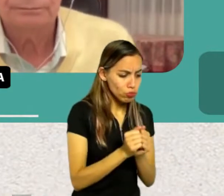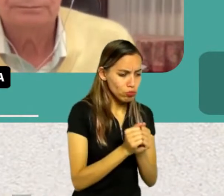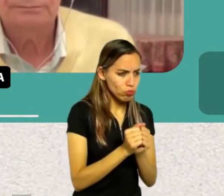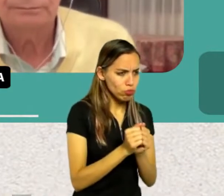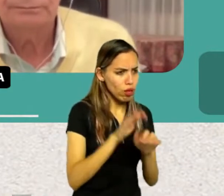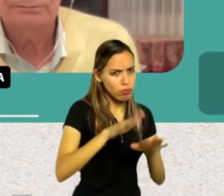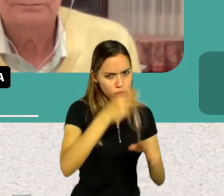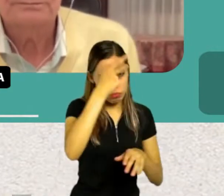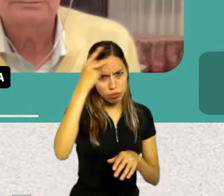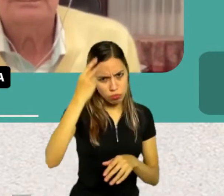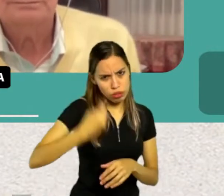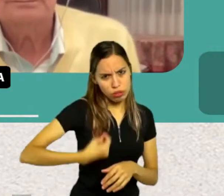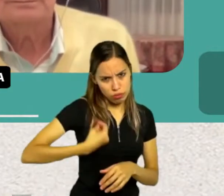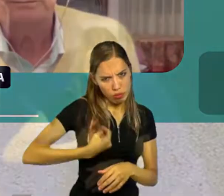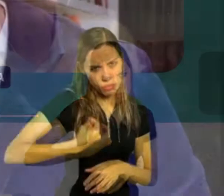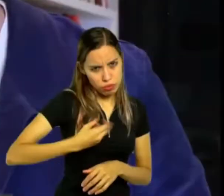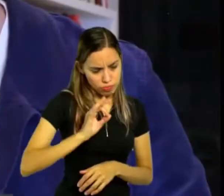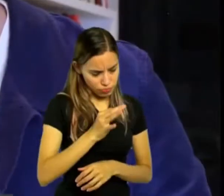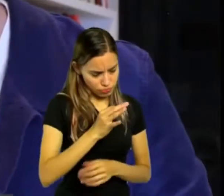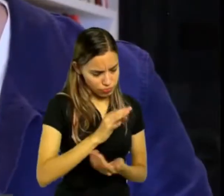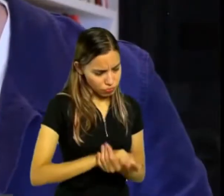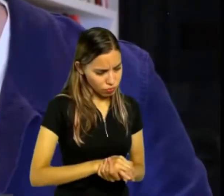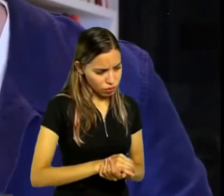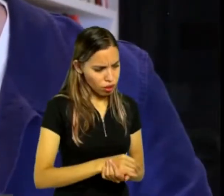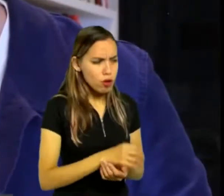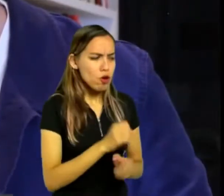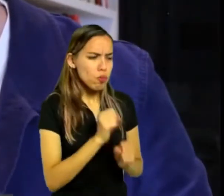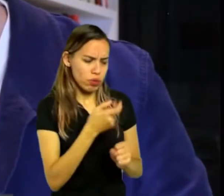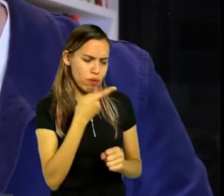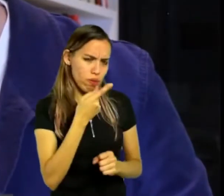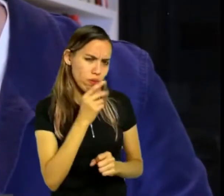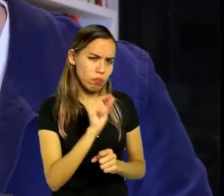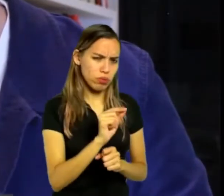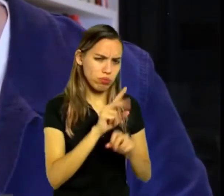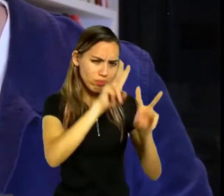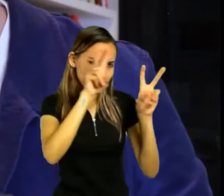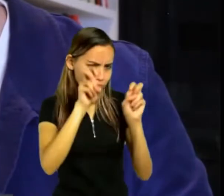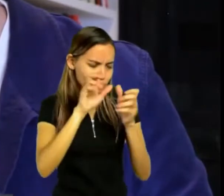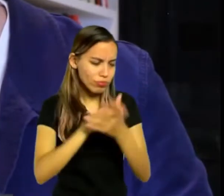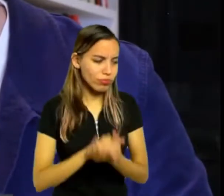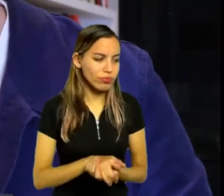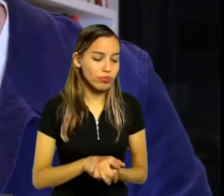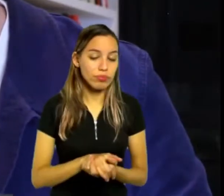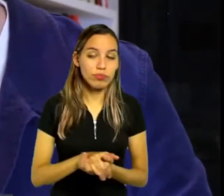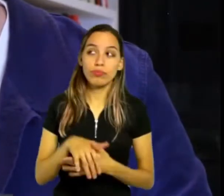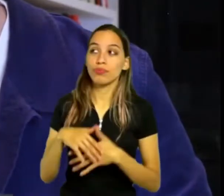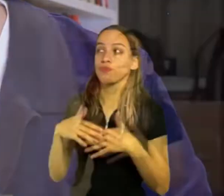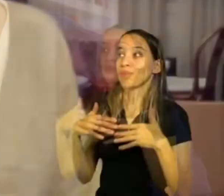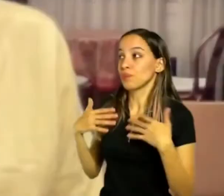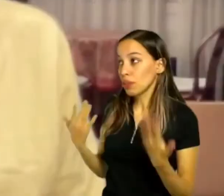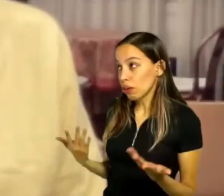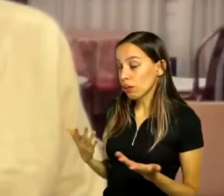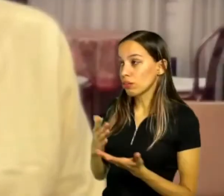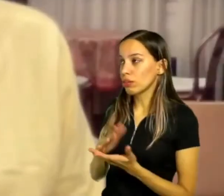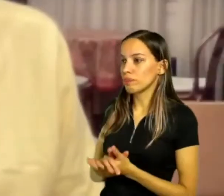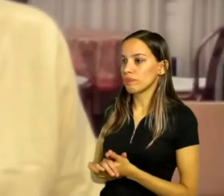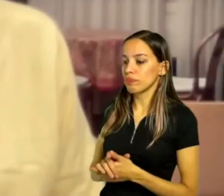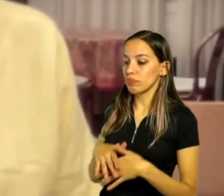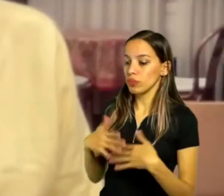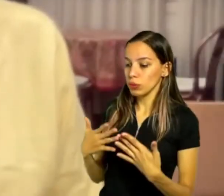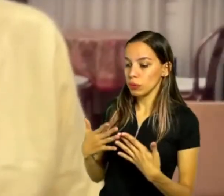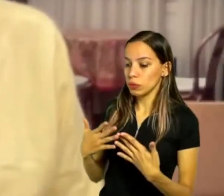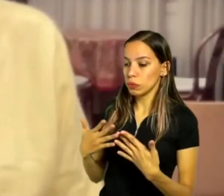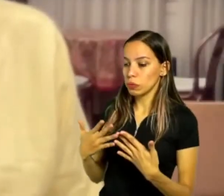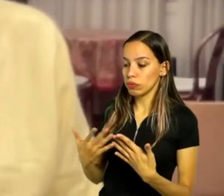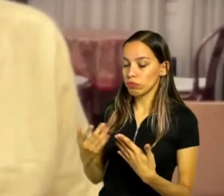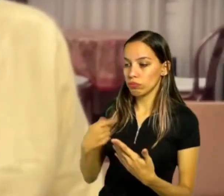sobreviveram àquilo, né? Você podia falar um pouco sobre isso? Olha, quando escrevi o Estação Carandiru, que eu